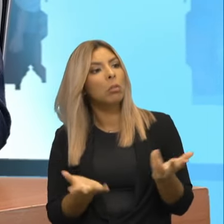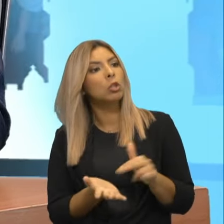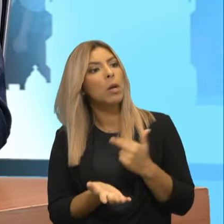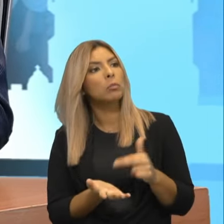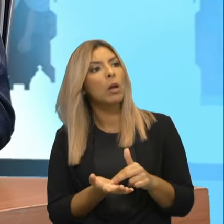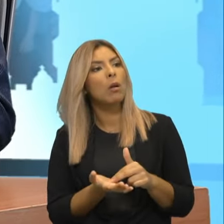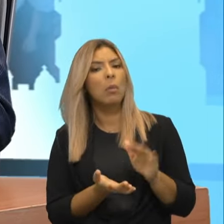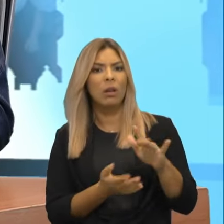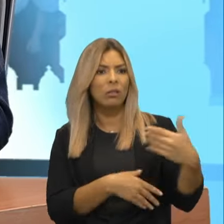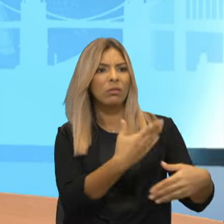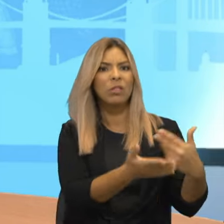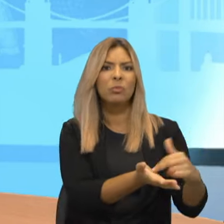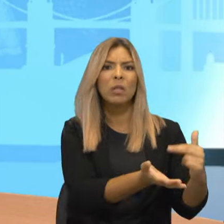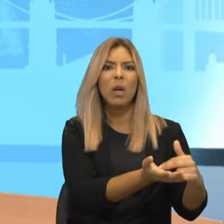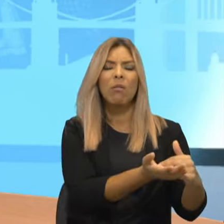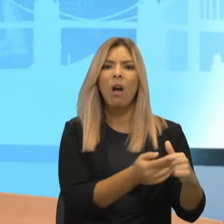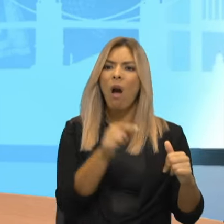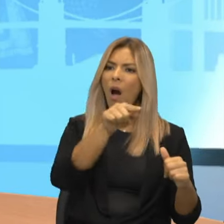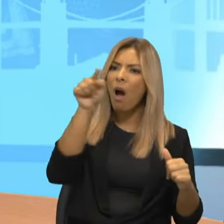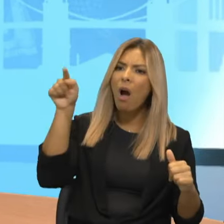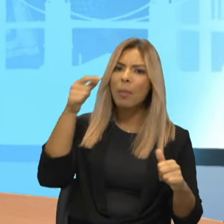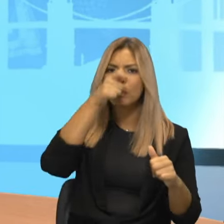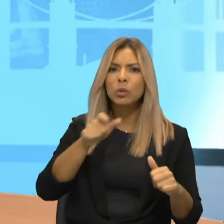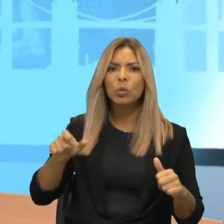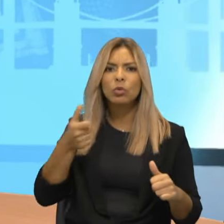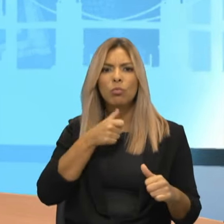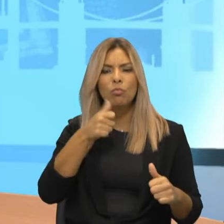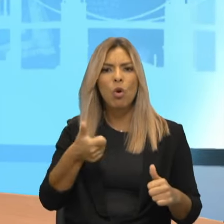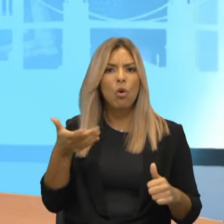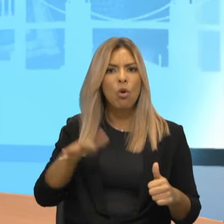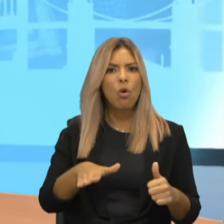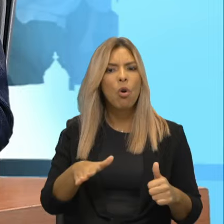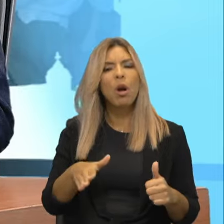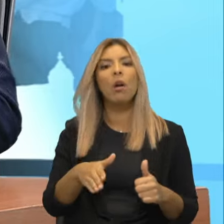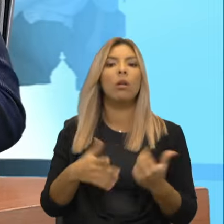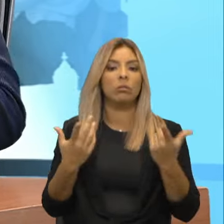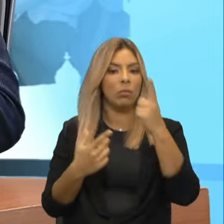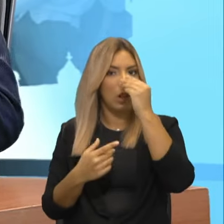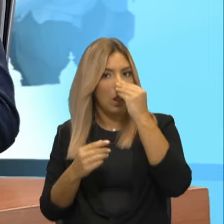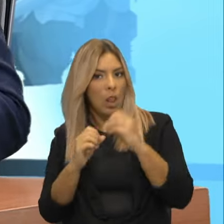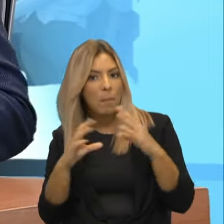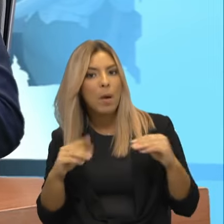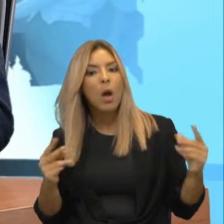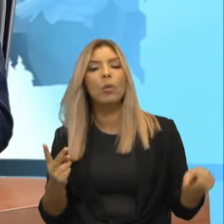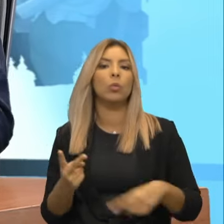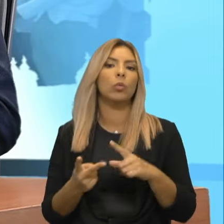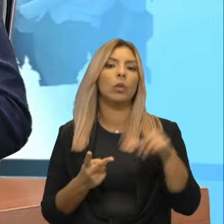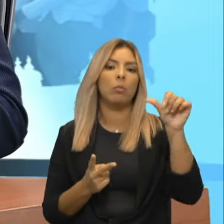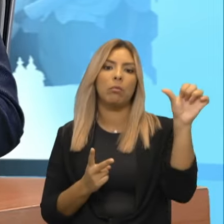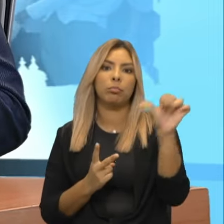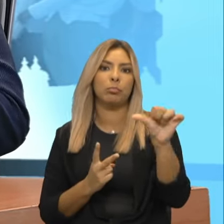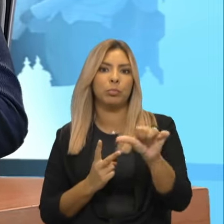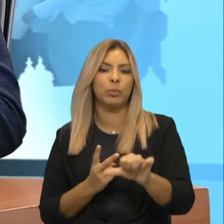Médio Oriente, este alastramento ao Líbano e o envolvimento mais do que nunca do